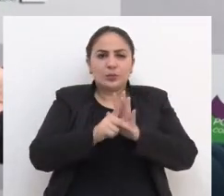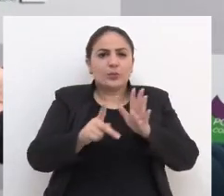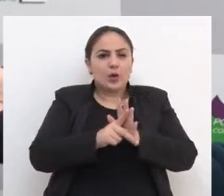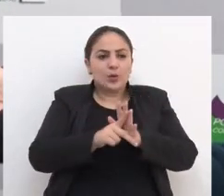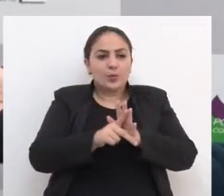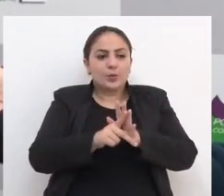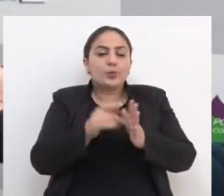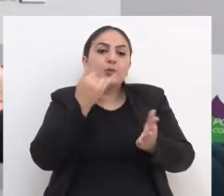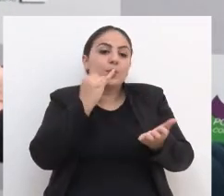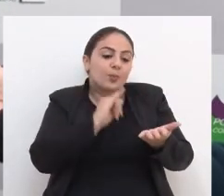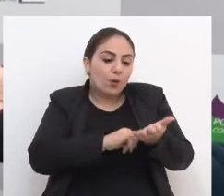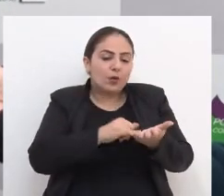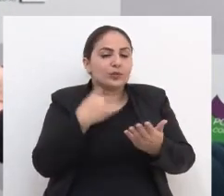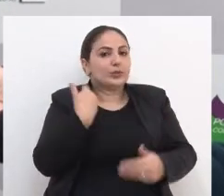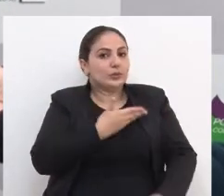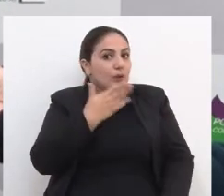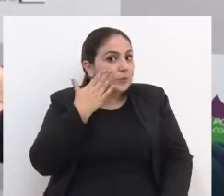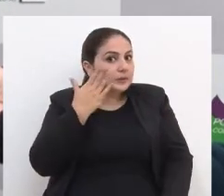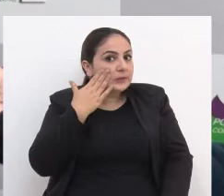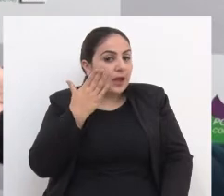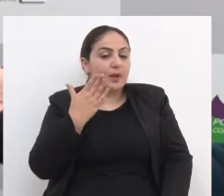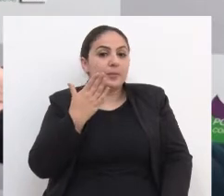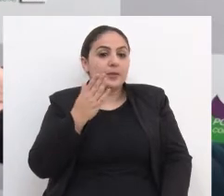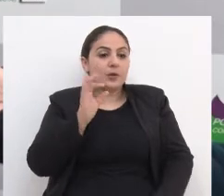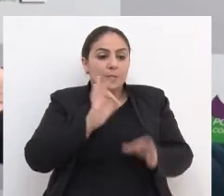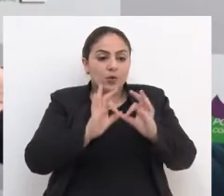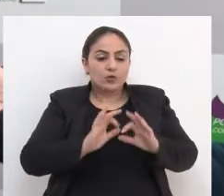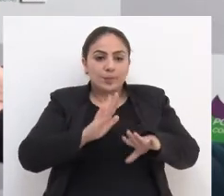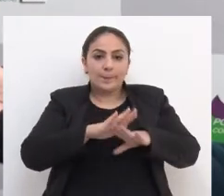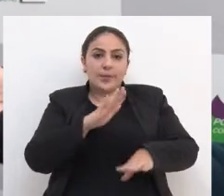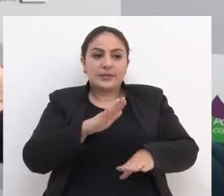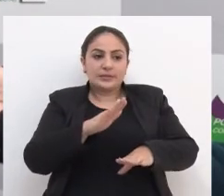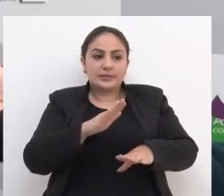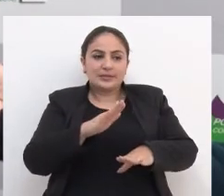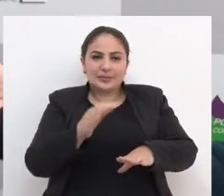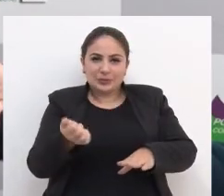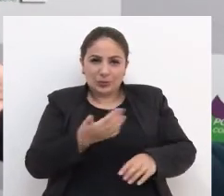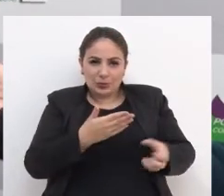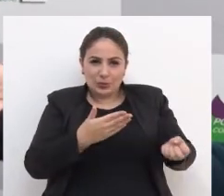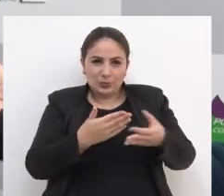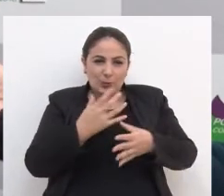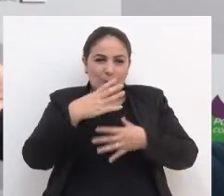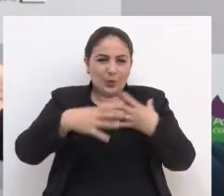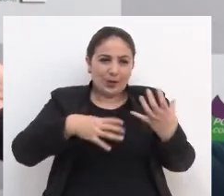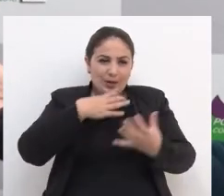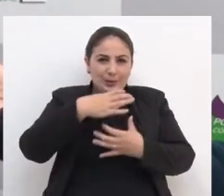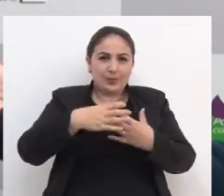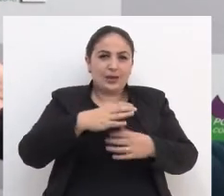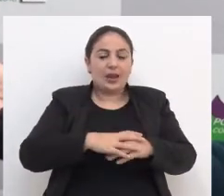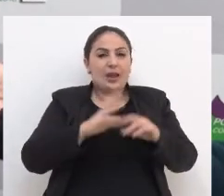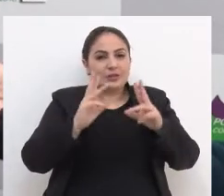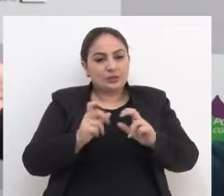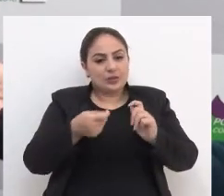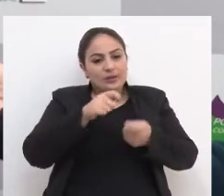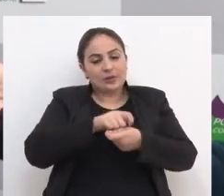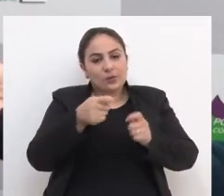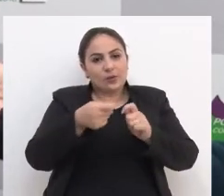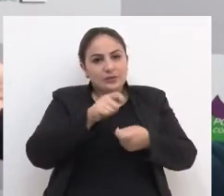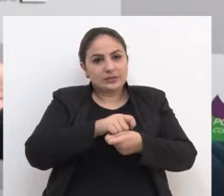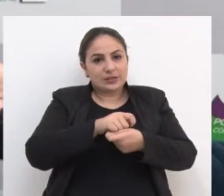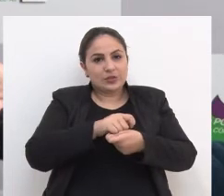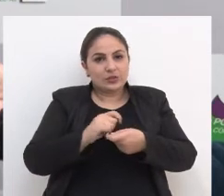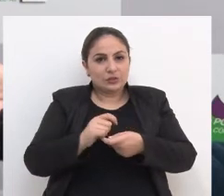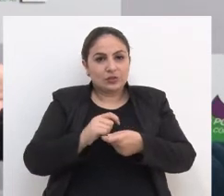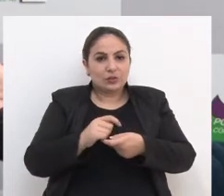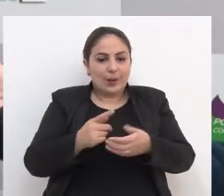dos próprios impostos, né, que a gente sabe que o projeto mais recente que causou polêmica aqui no Legislativo foi a questão da adequação da planta de